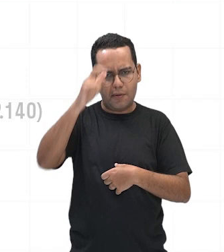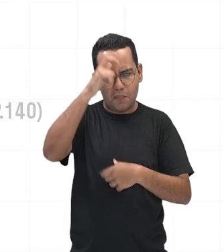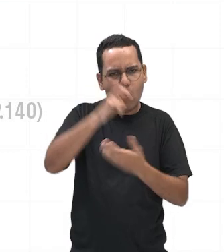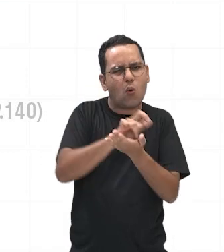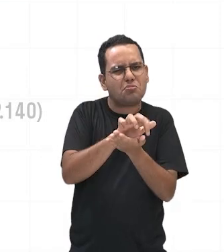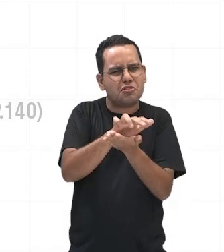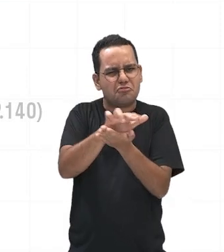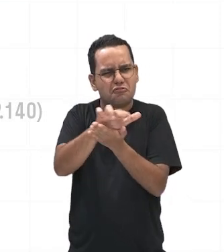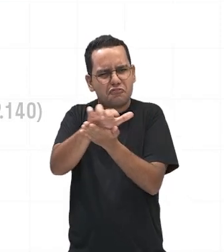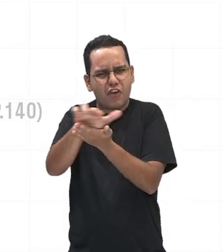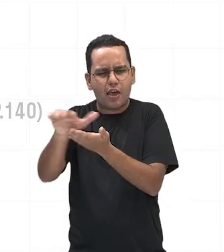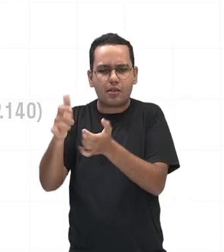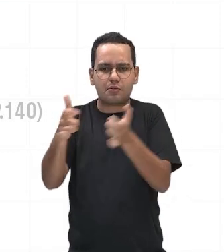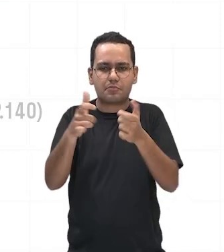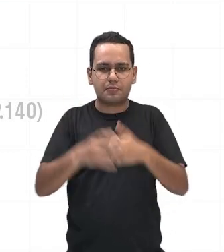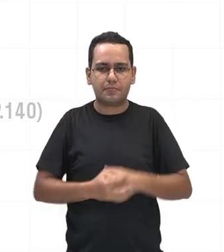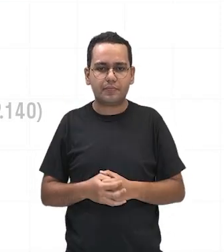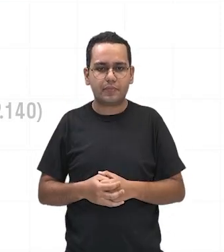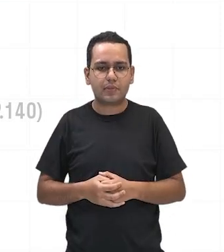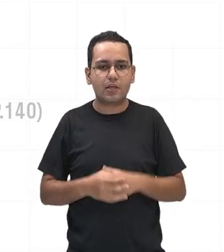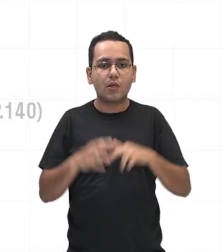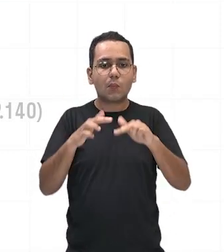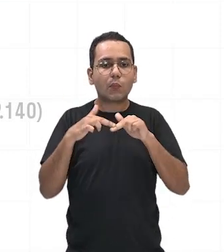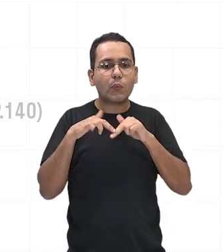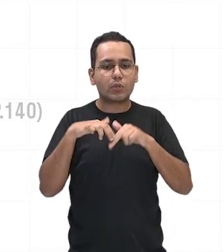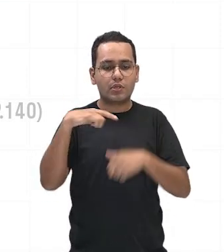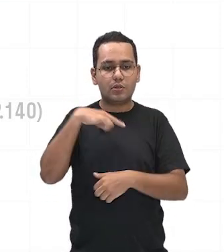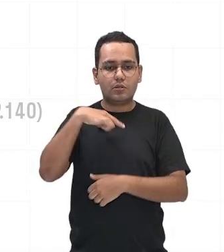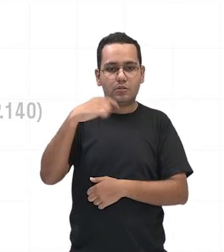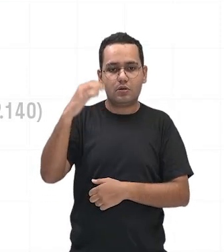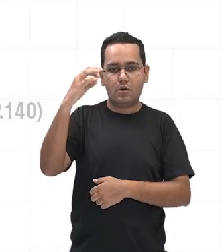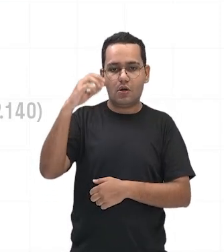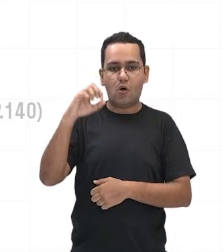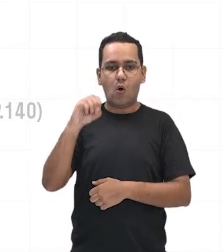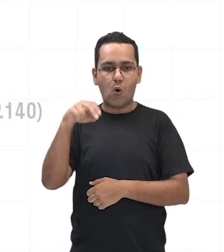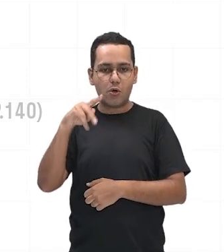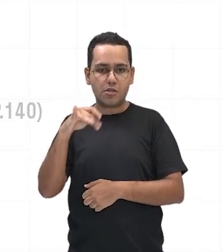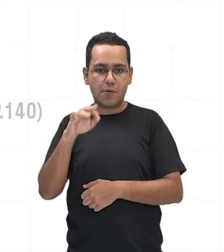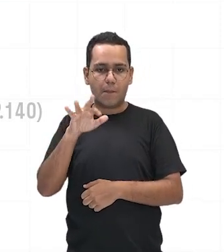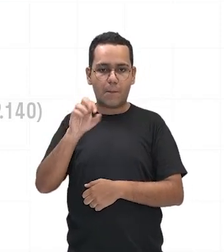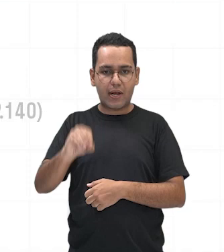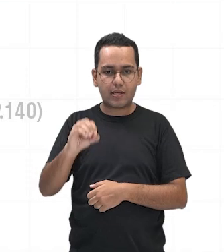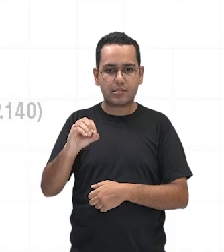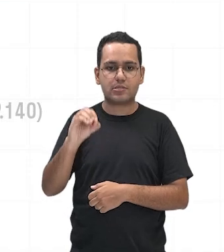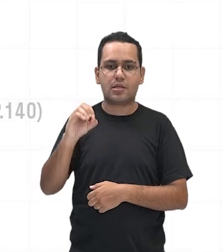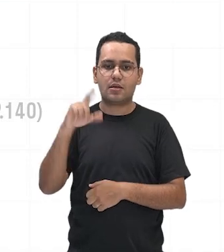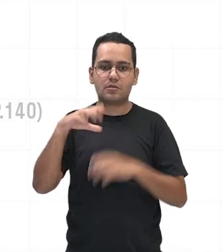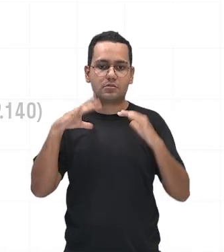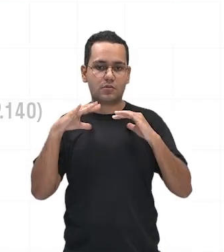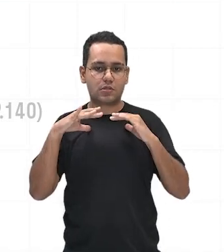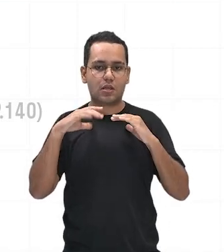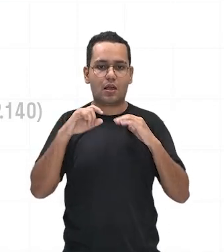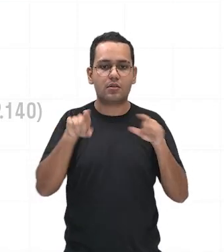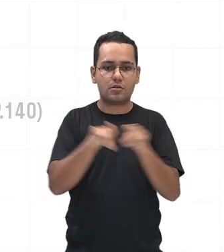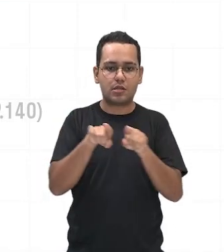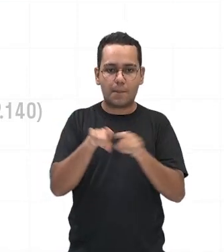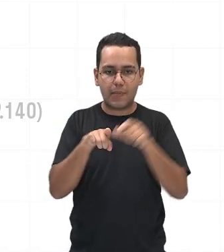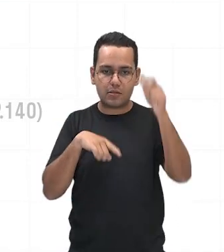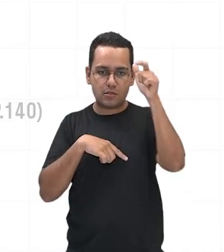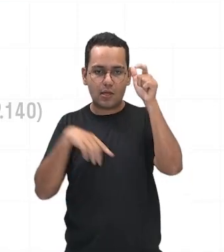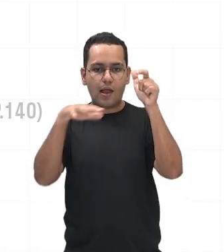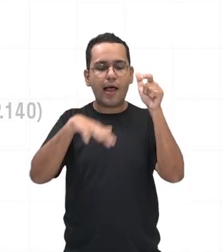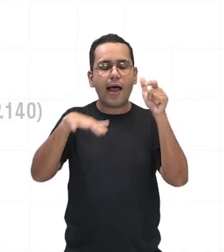demônios a quem se procurava extrair ou exorcizar, tá? Então, vamos falar um pouco sobre